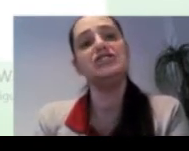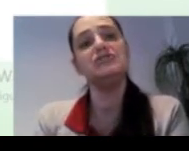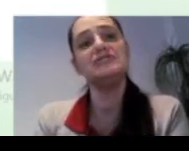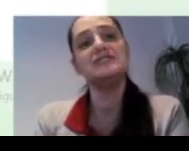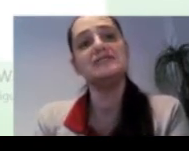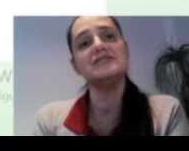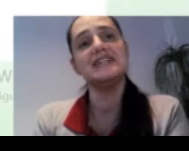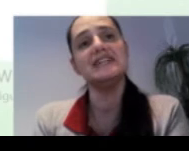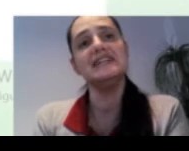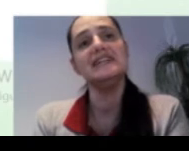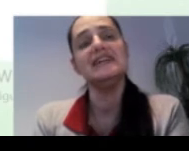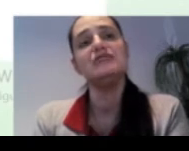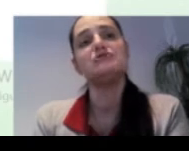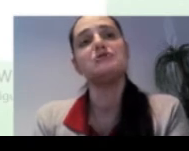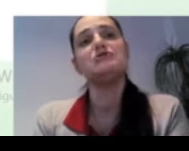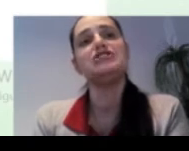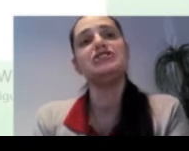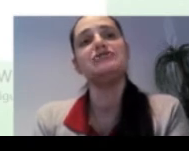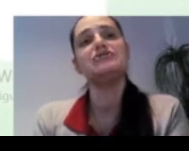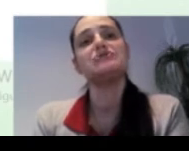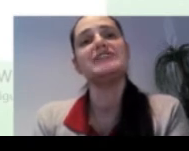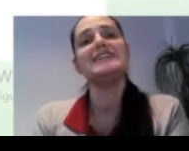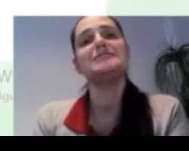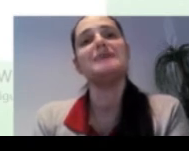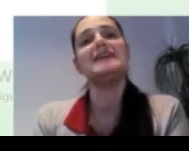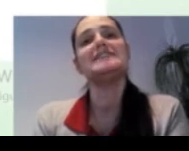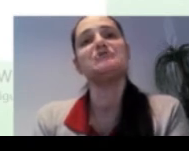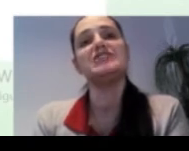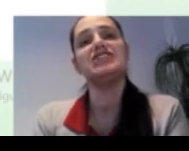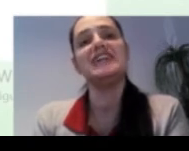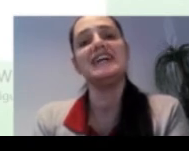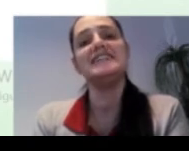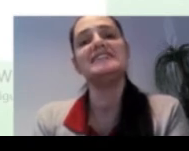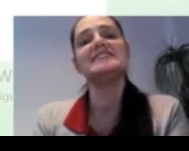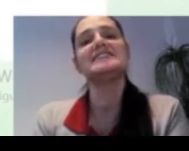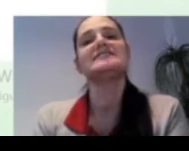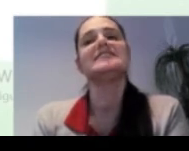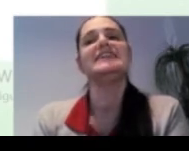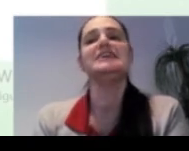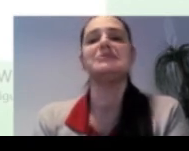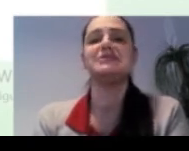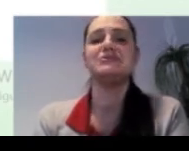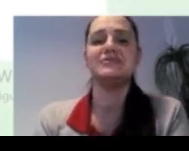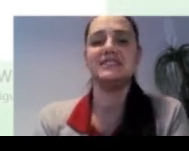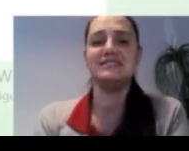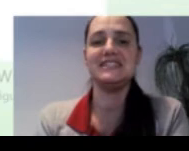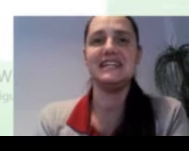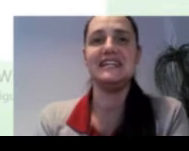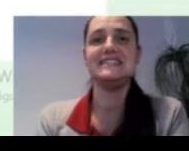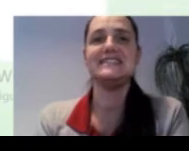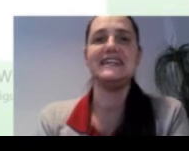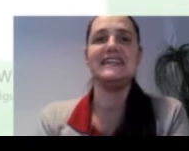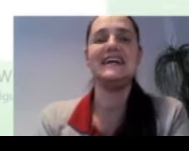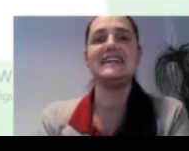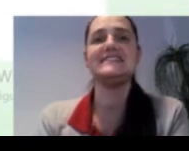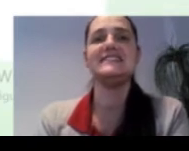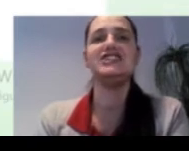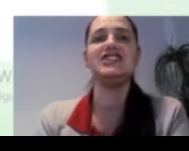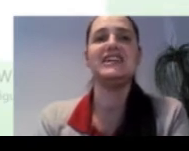de nucleotídeos, né? Os nucleotídeos contêm as bases nitrogenadas. Lembra do